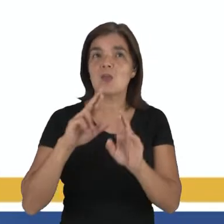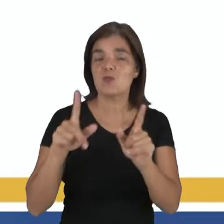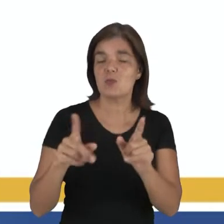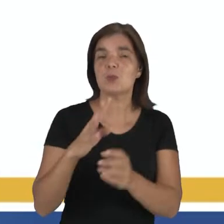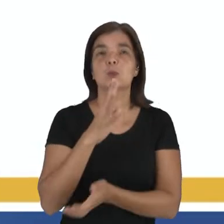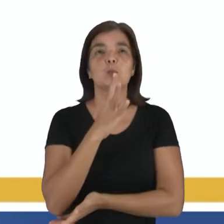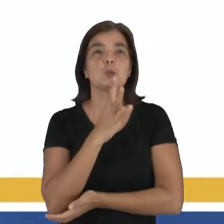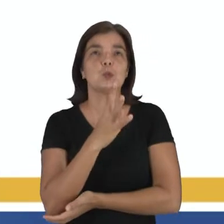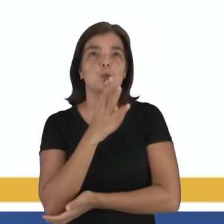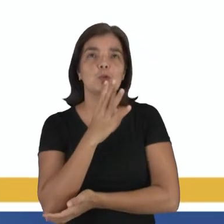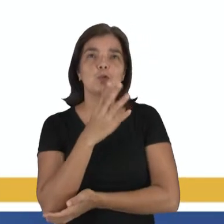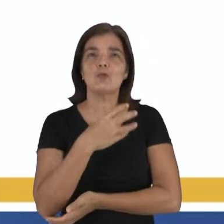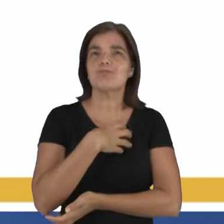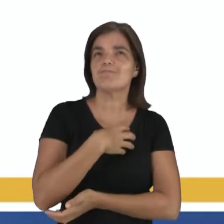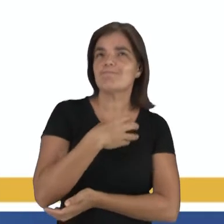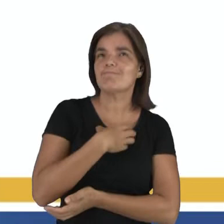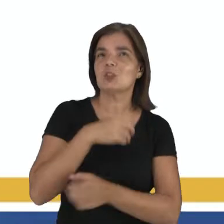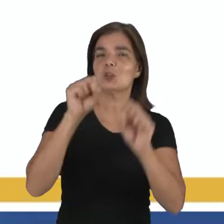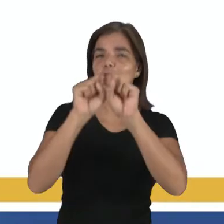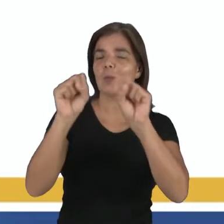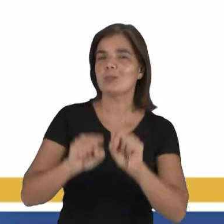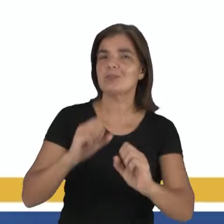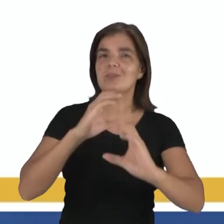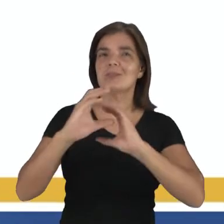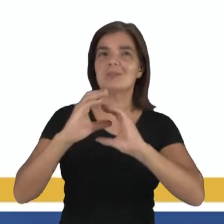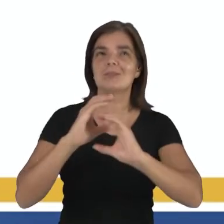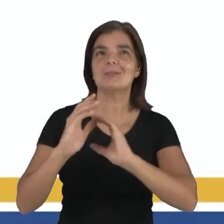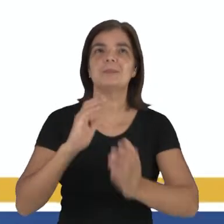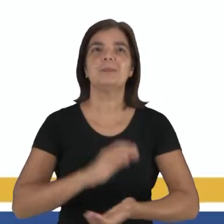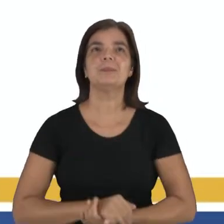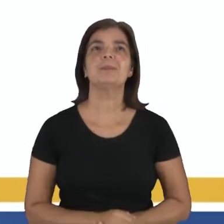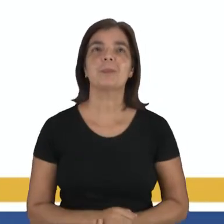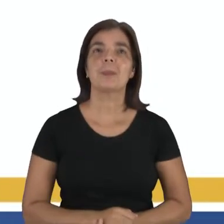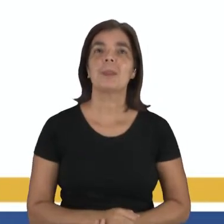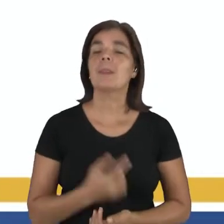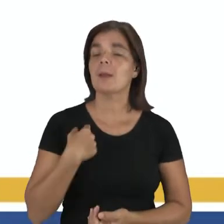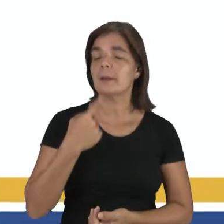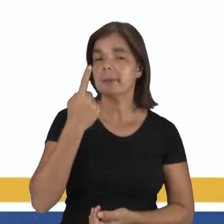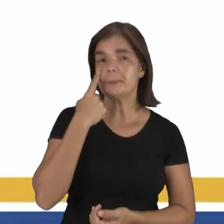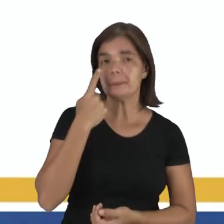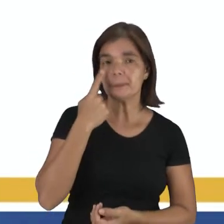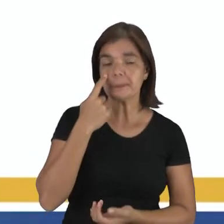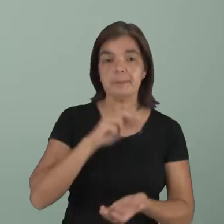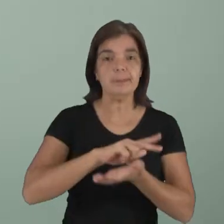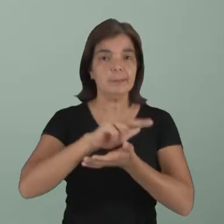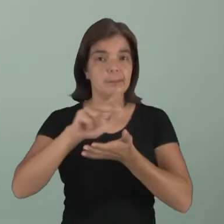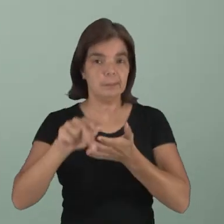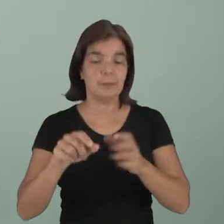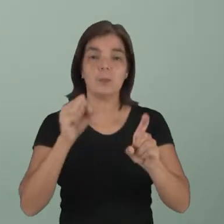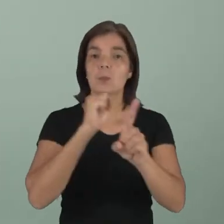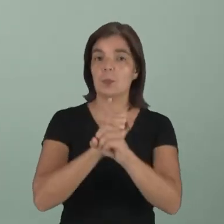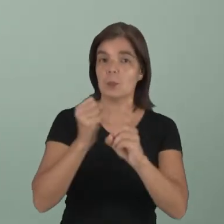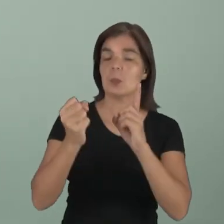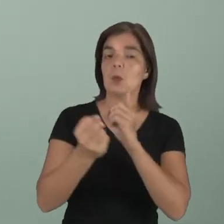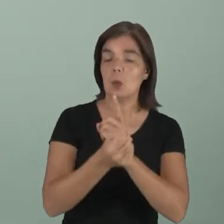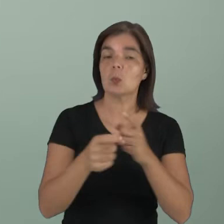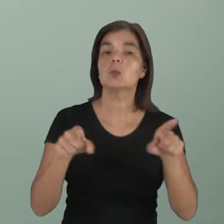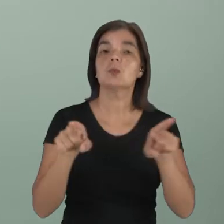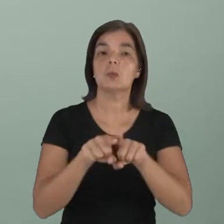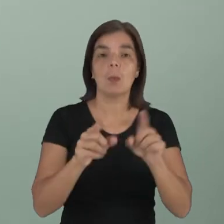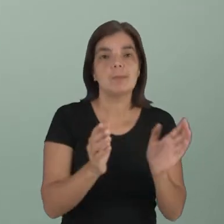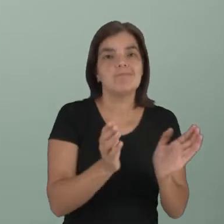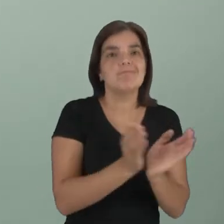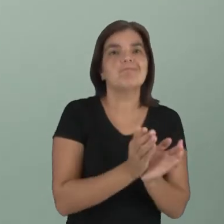diferentes conhecimentos, modos de atuação e sistemas de comunicação. Gente, a variação social, ela se dá